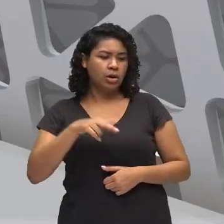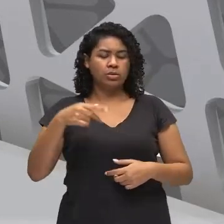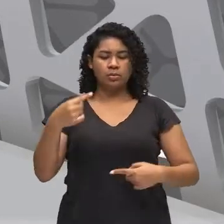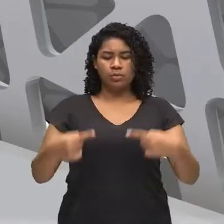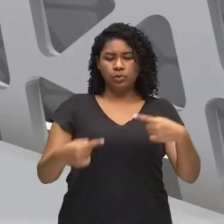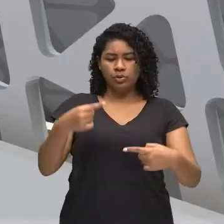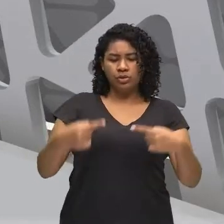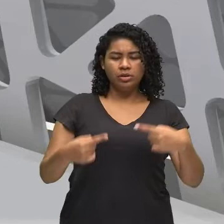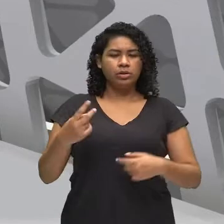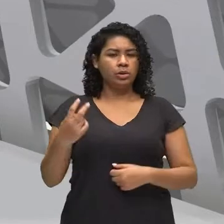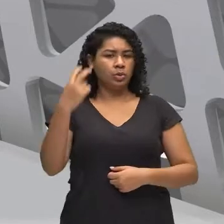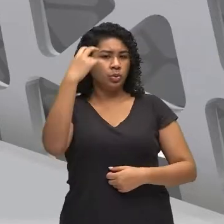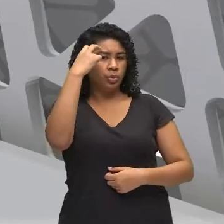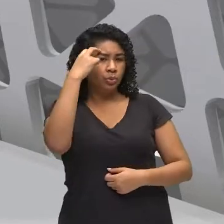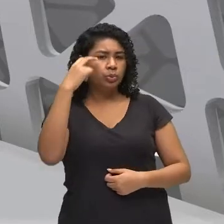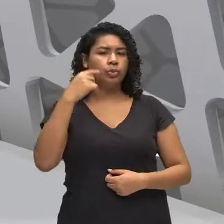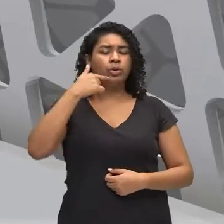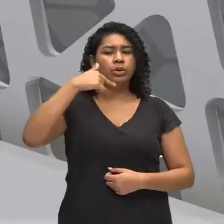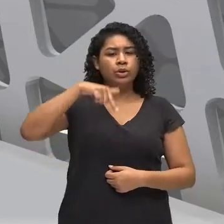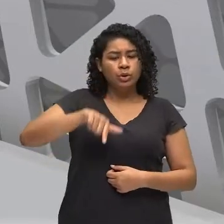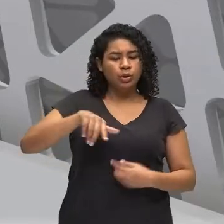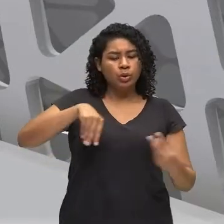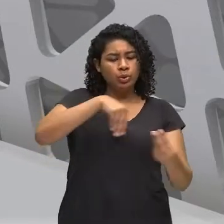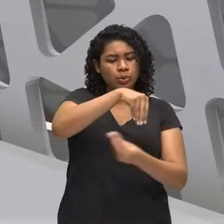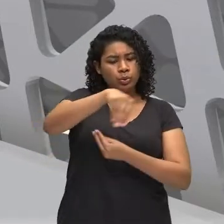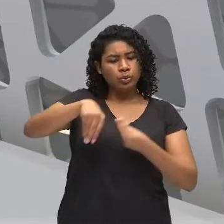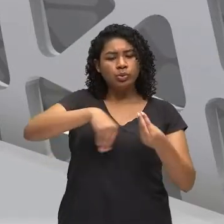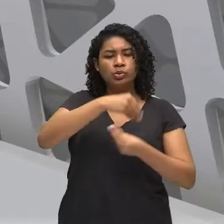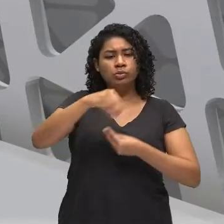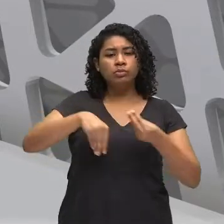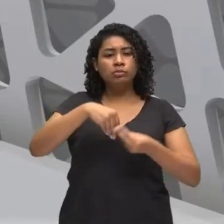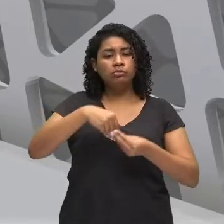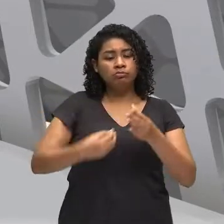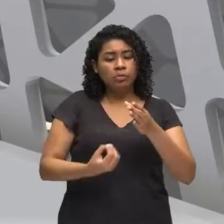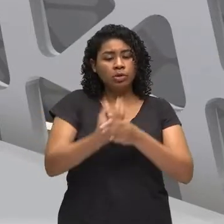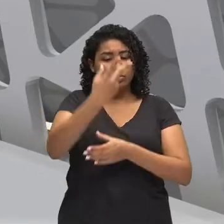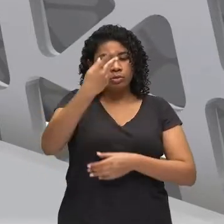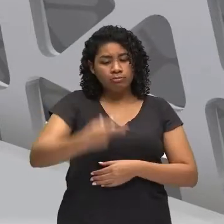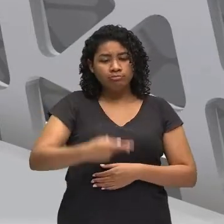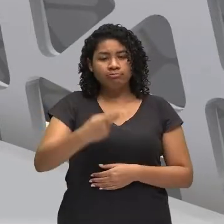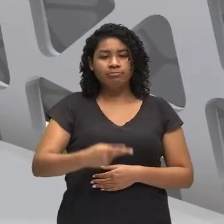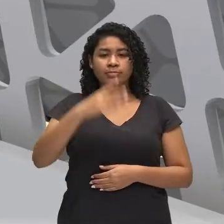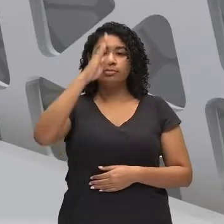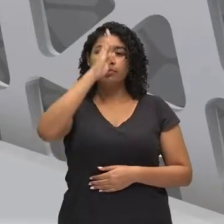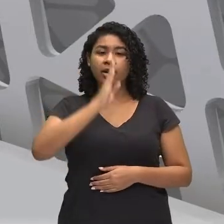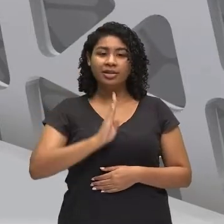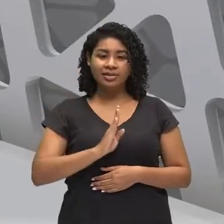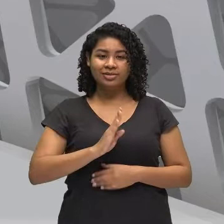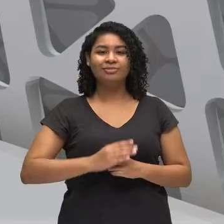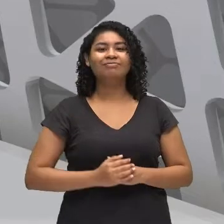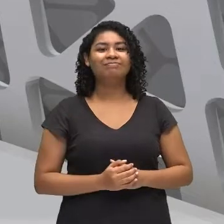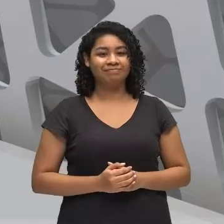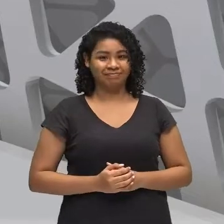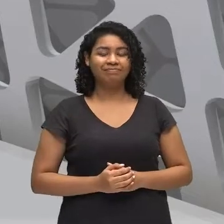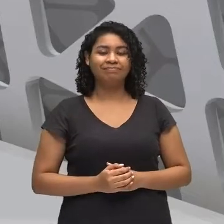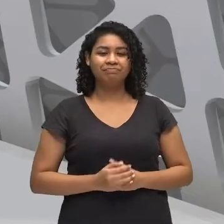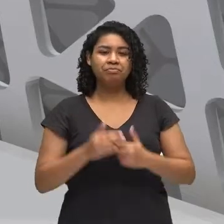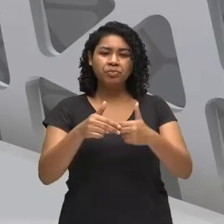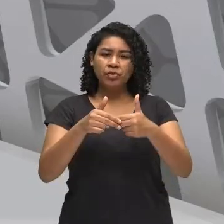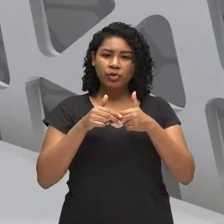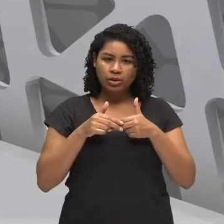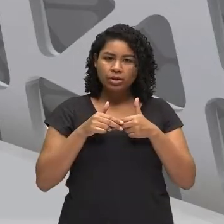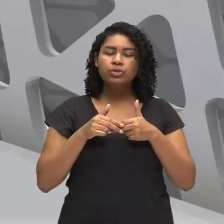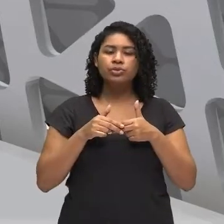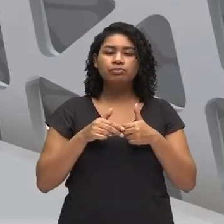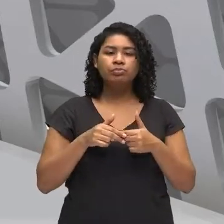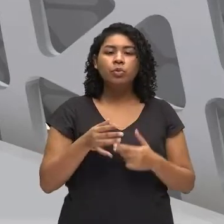e tudo mais, né? Que faz que nós sejamos quem somos hoje, tá bom? Então, compreender o passado é